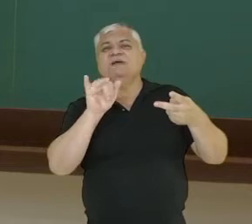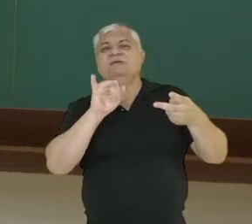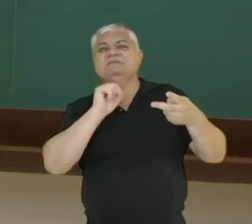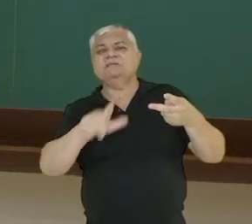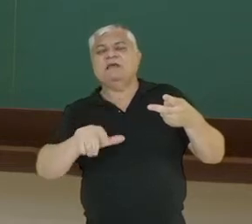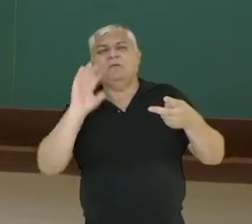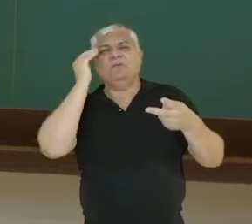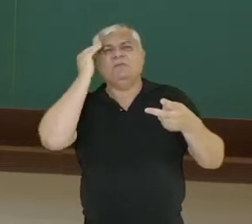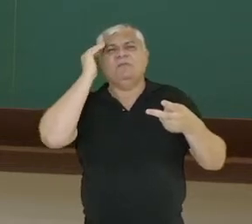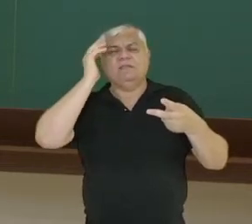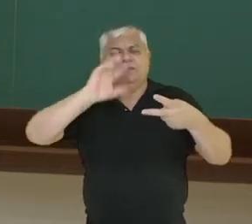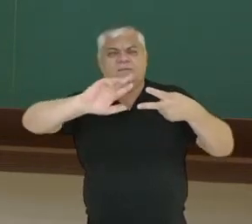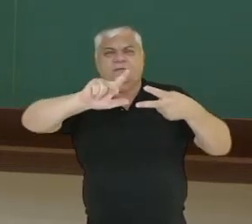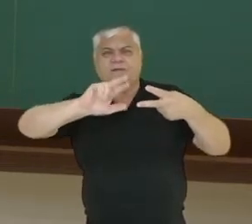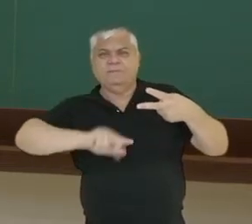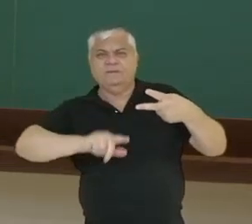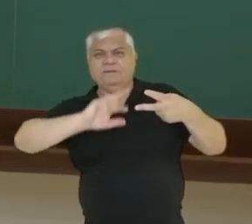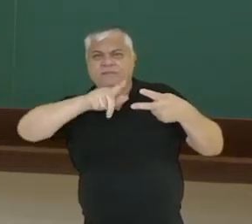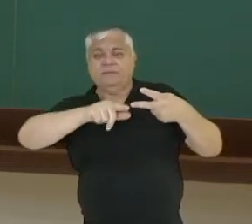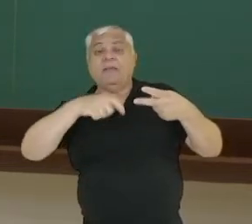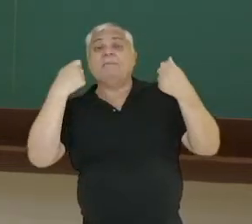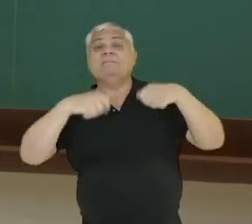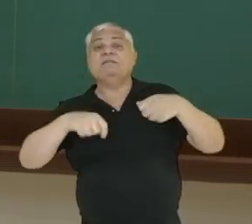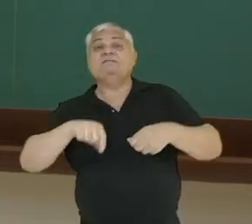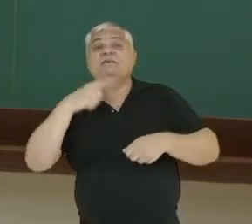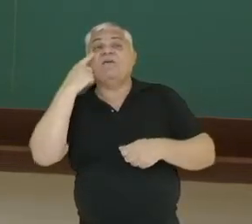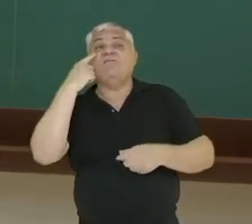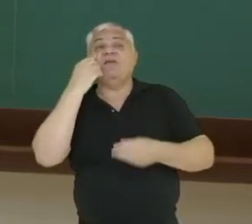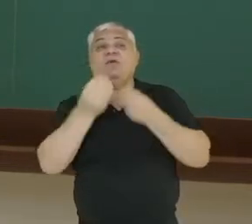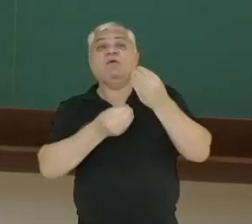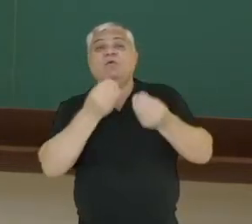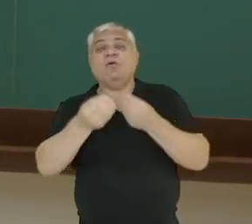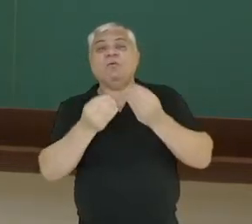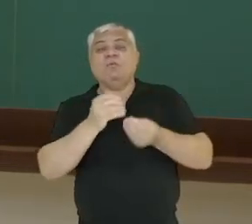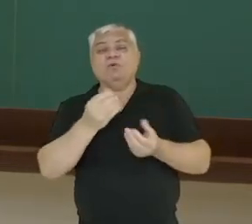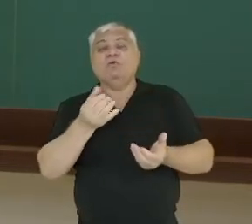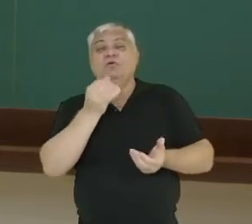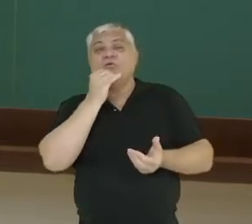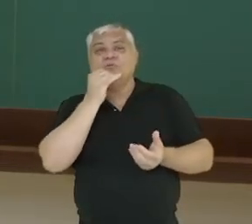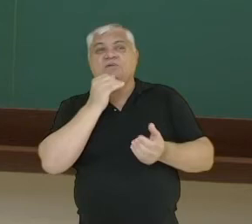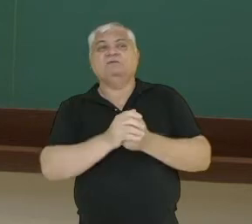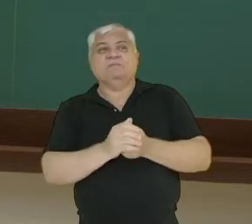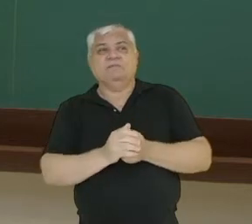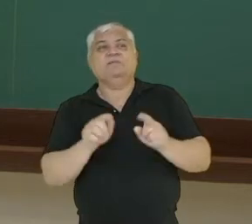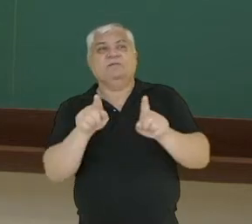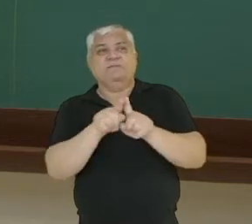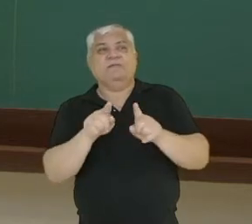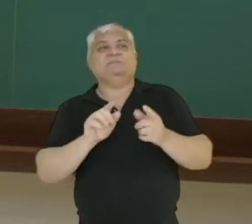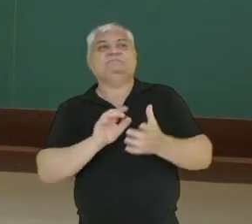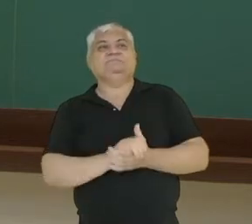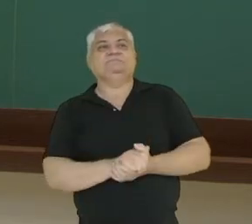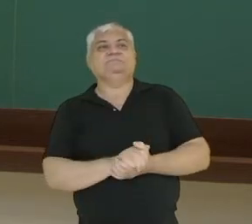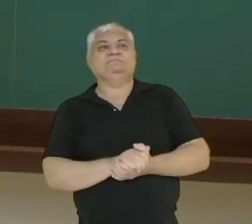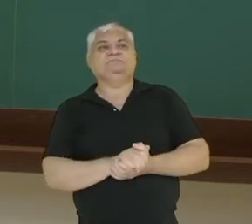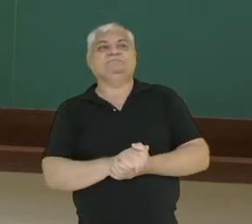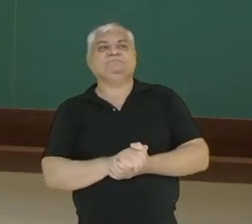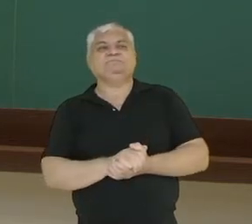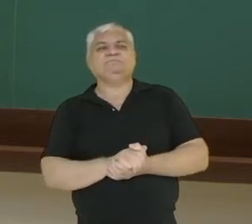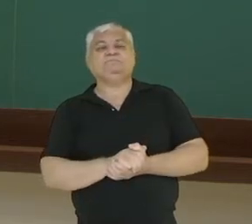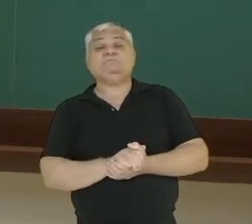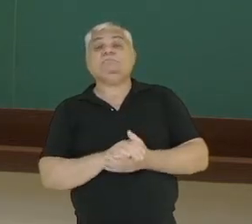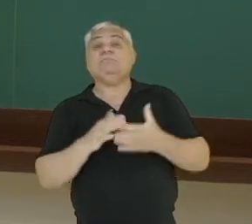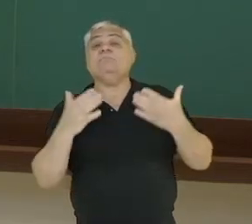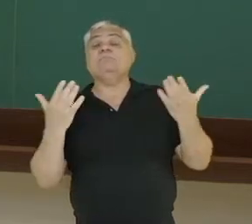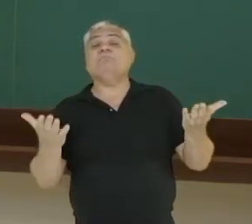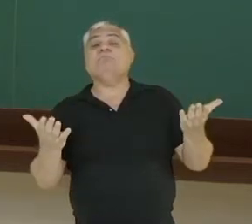e diferenciar as substâncias, nós precisamos analisar as substâncias num plano. Muito bem. Professor,